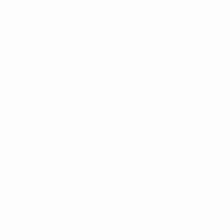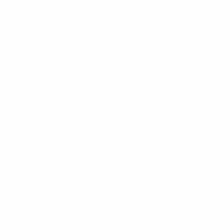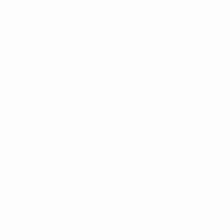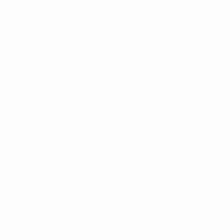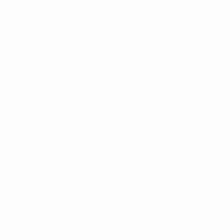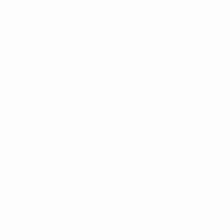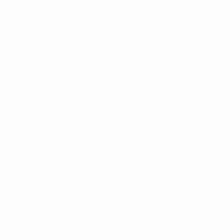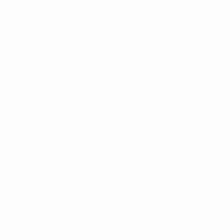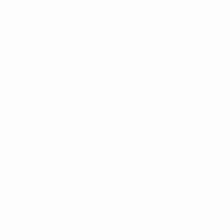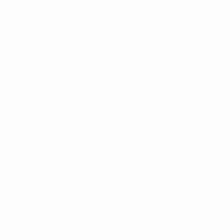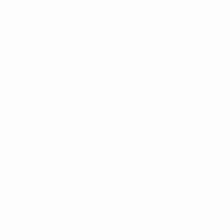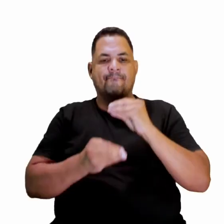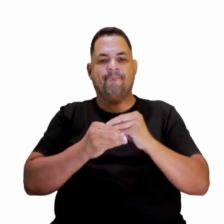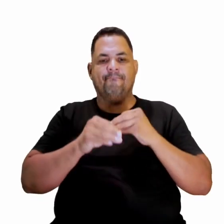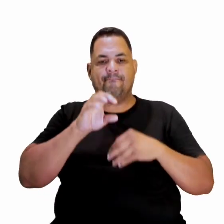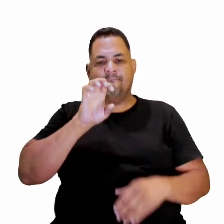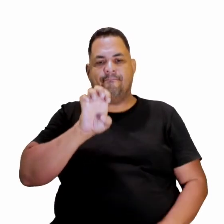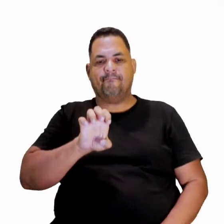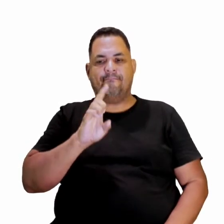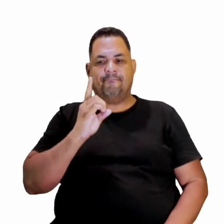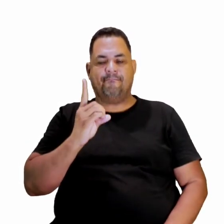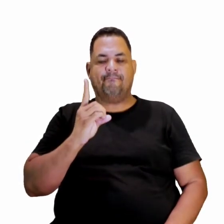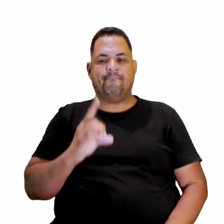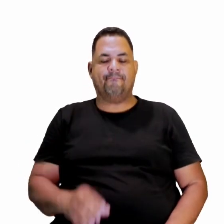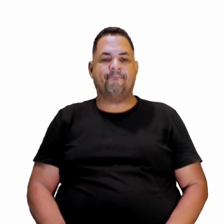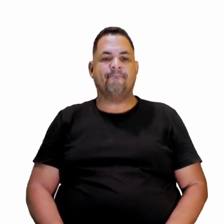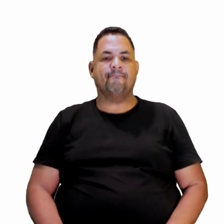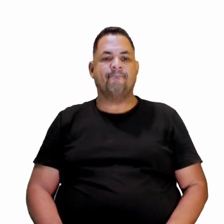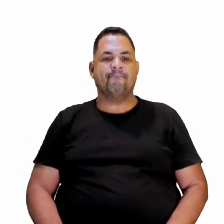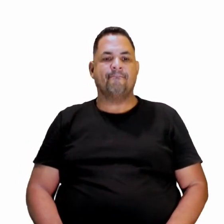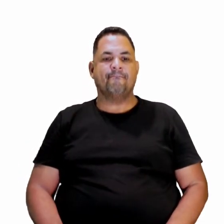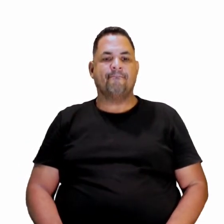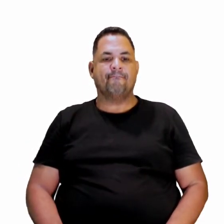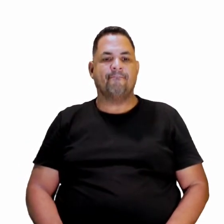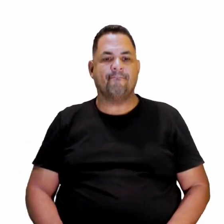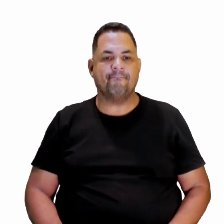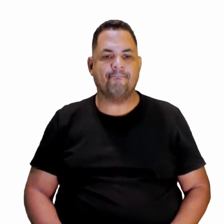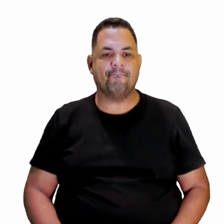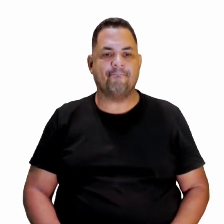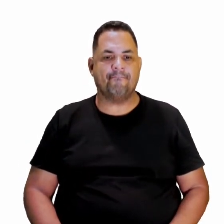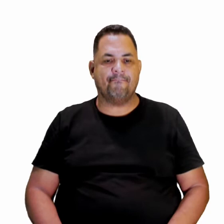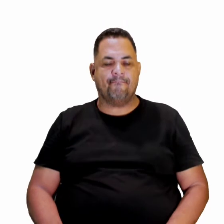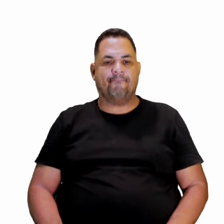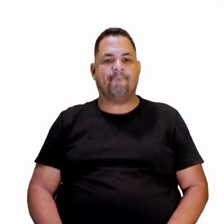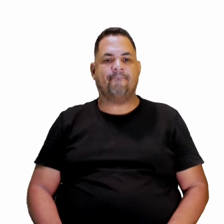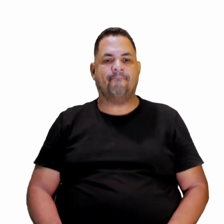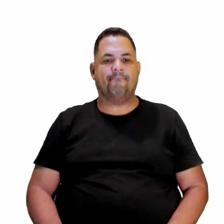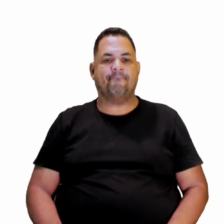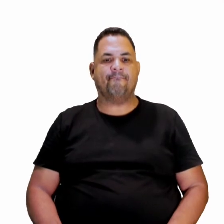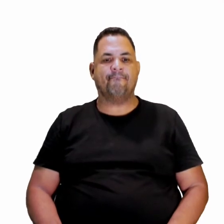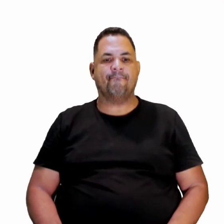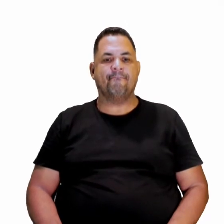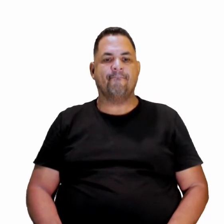consoante e acrescento o ED. Então, um verbo que era bem pequenininho, ele ficou bem grandão.